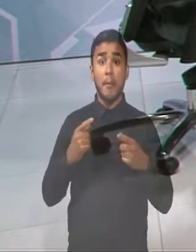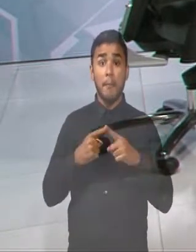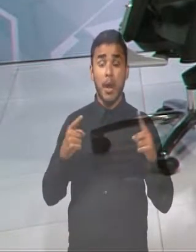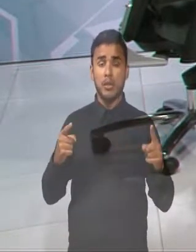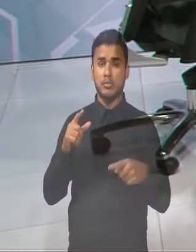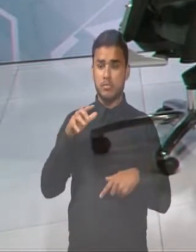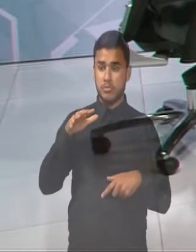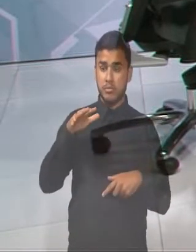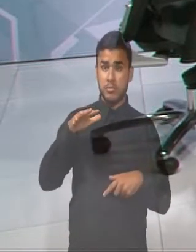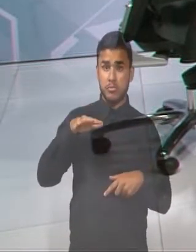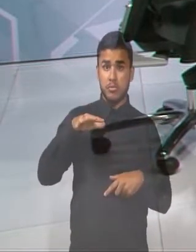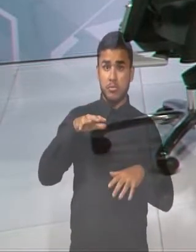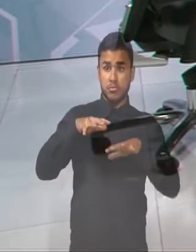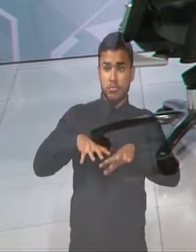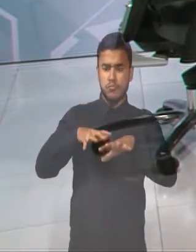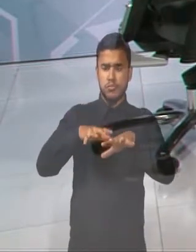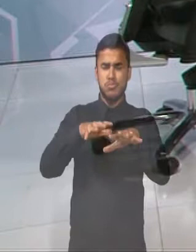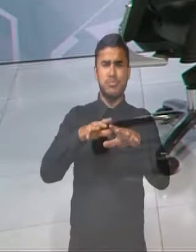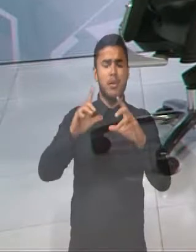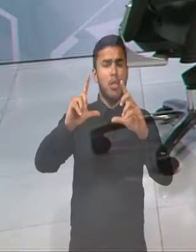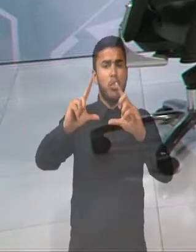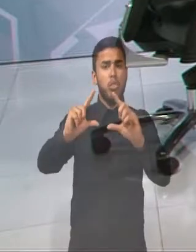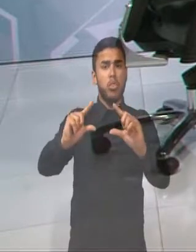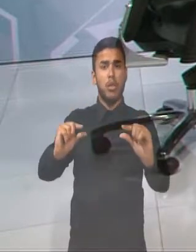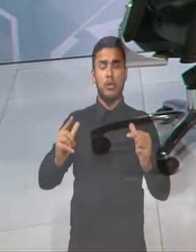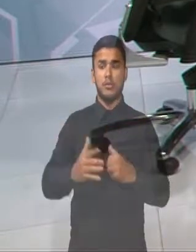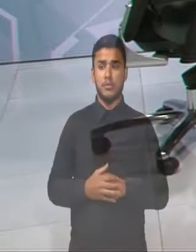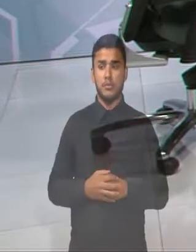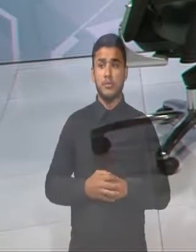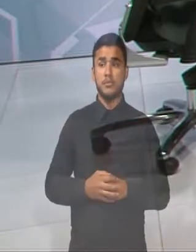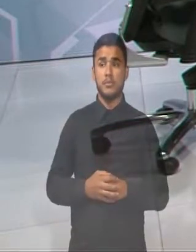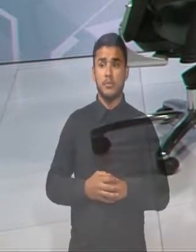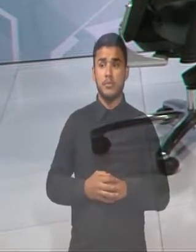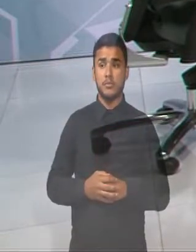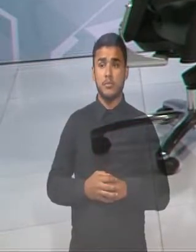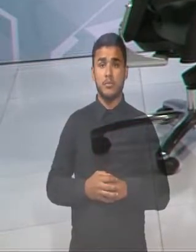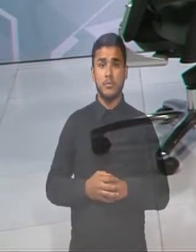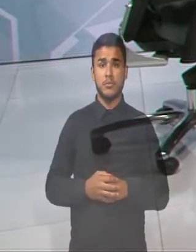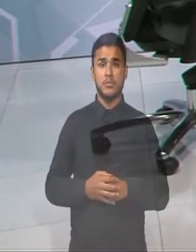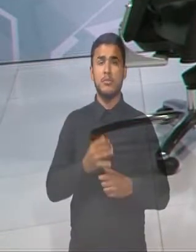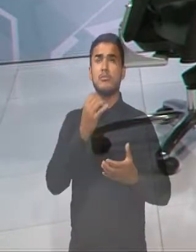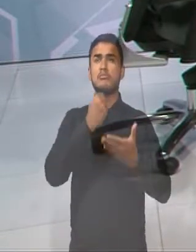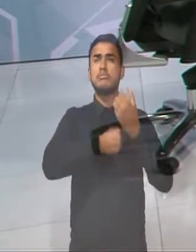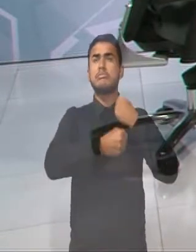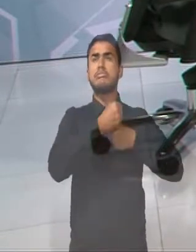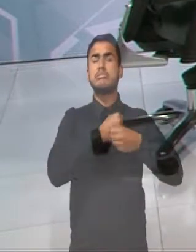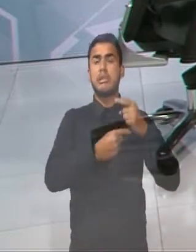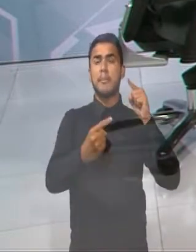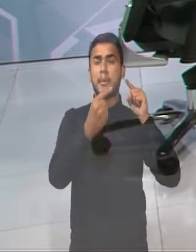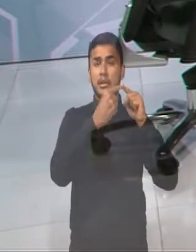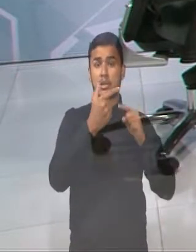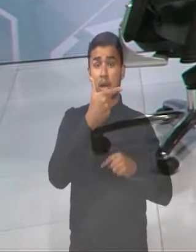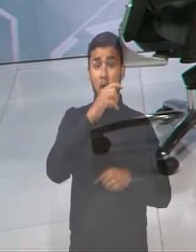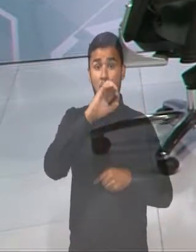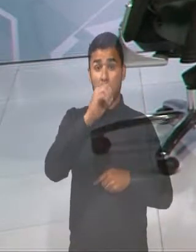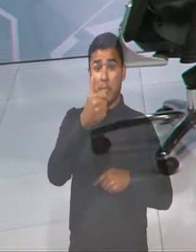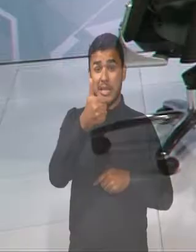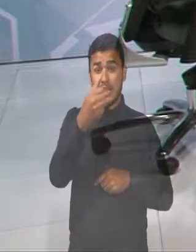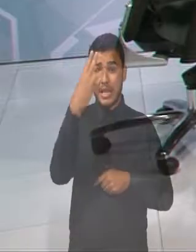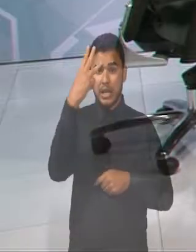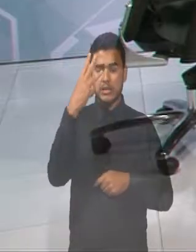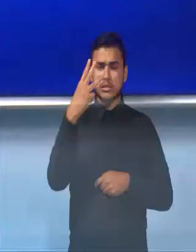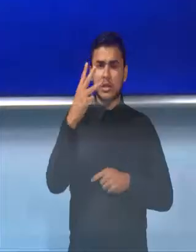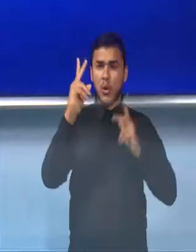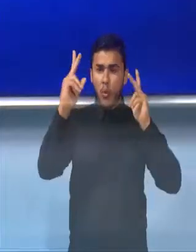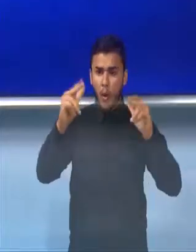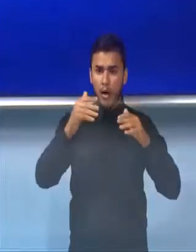nas ruas declinou. Não, declinou muito, claro. Não se repetiram as jornadas de junho de 2013. Por isso que eu estou dizendo, a substituição dessa mobilização